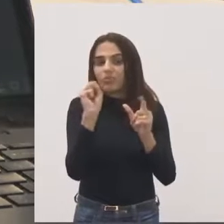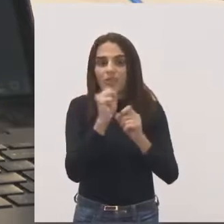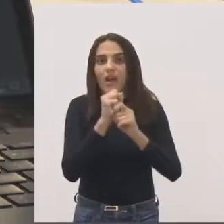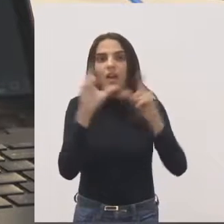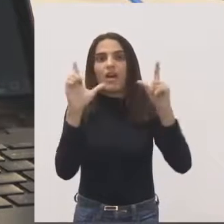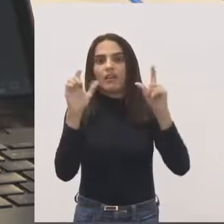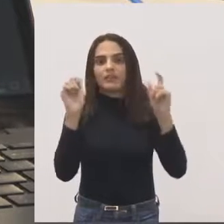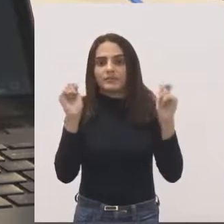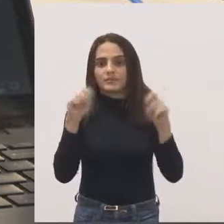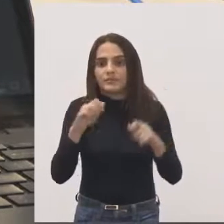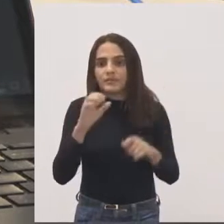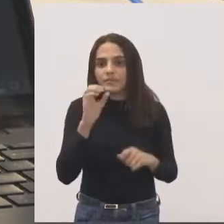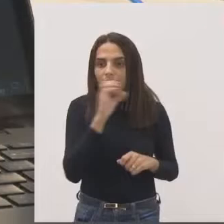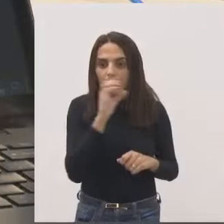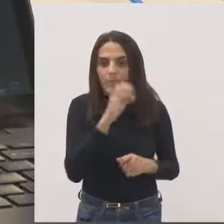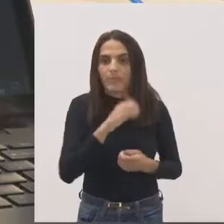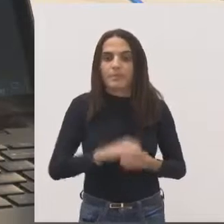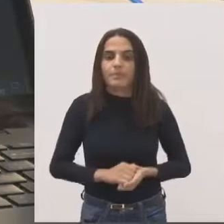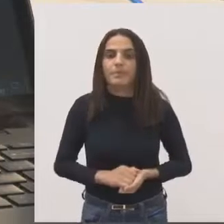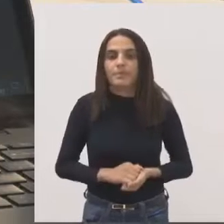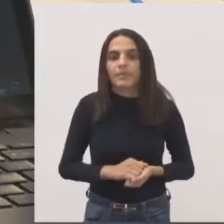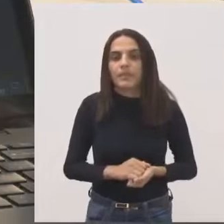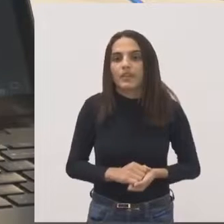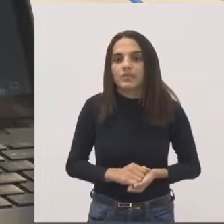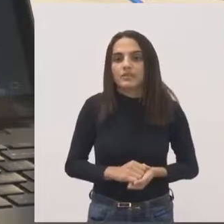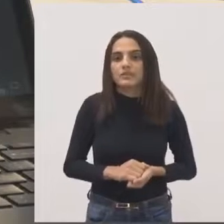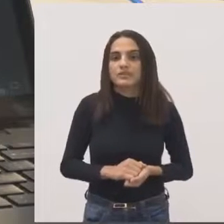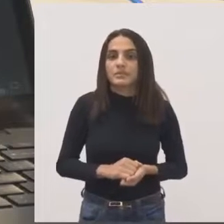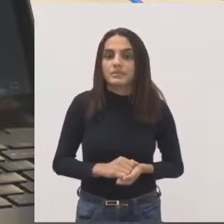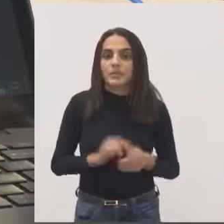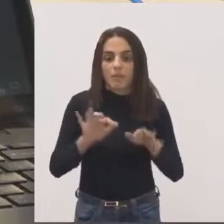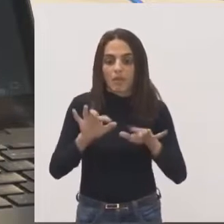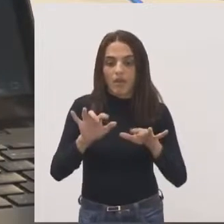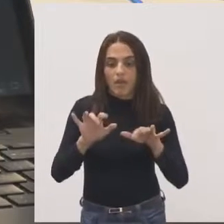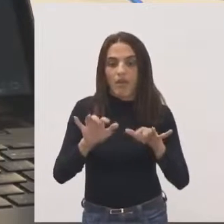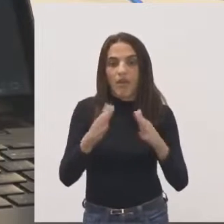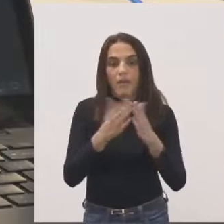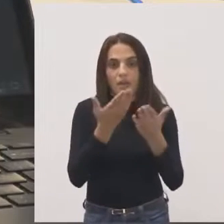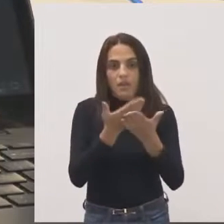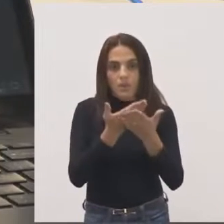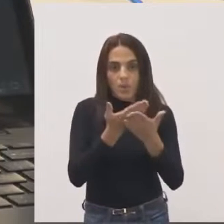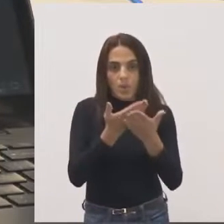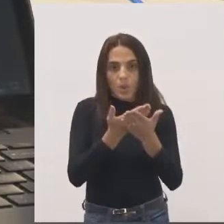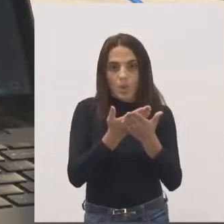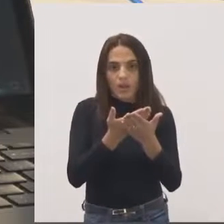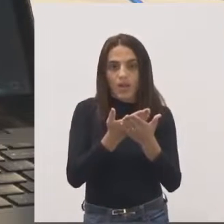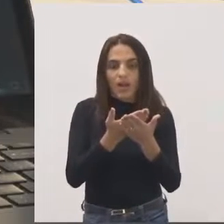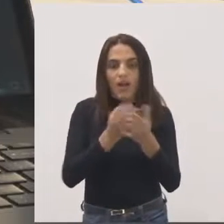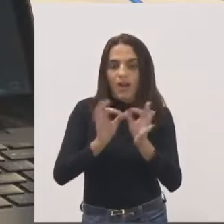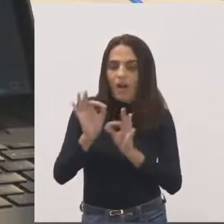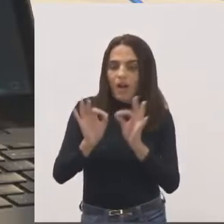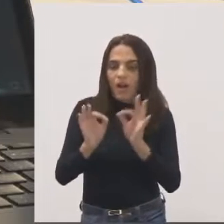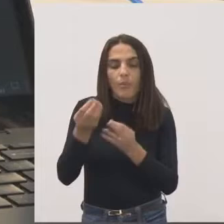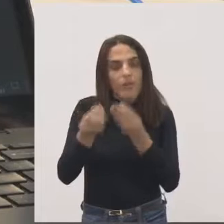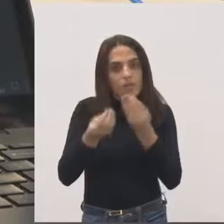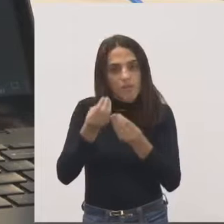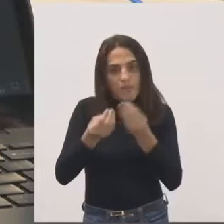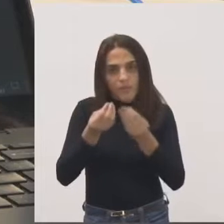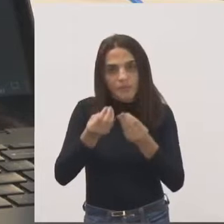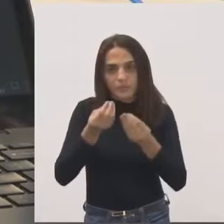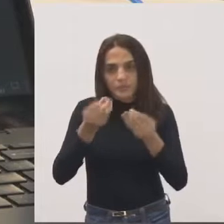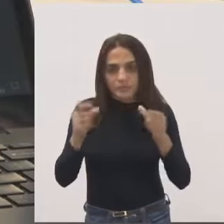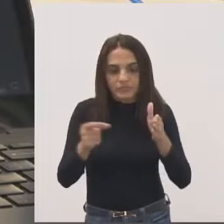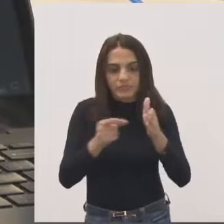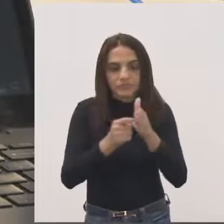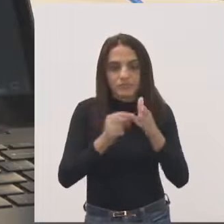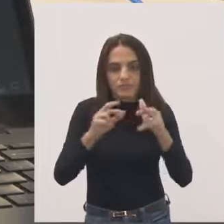computador. Então, se eu tô com esse computador na minha escola e eu preciso arrumar isso, como que eu faço? Porque ele aparece mesmo. Quando ele está ligado no cabo de rede, ele aparece uma